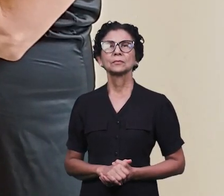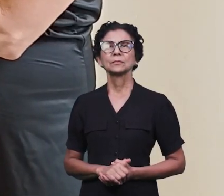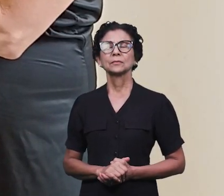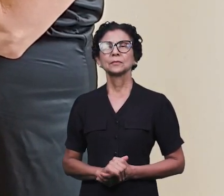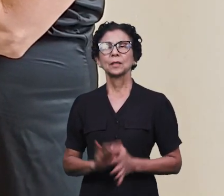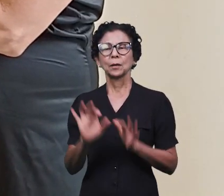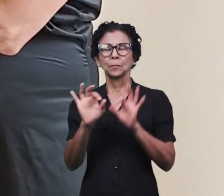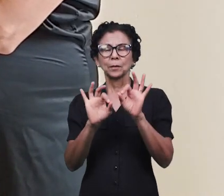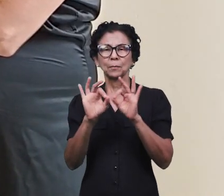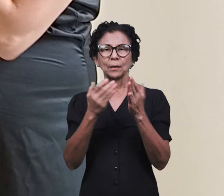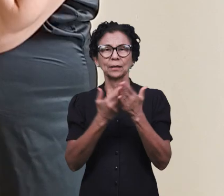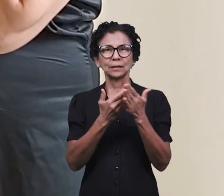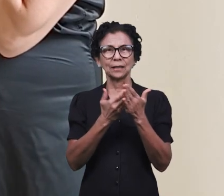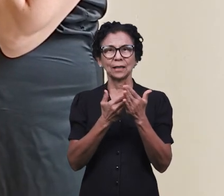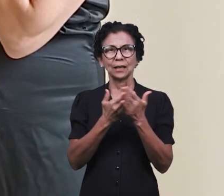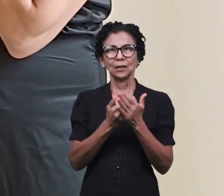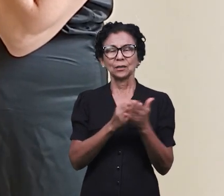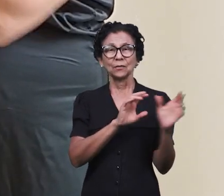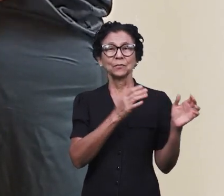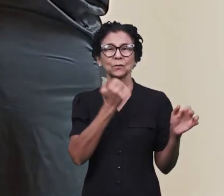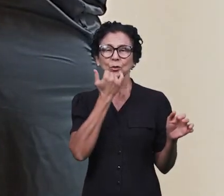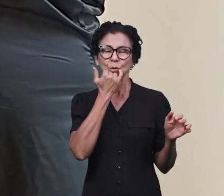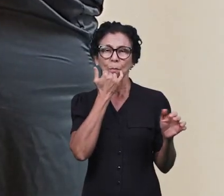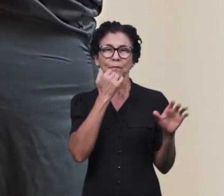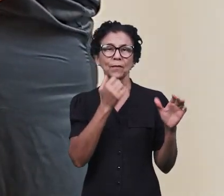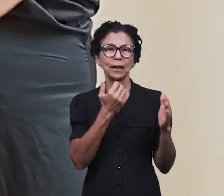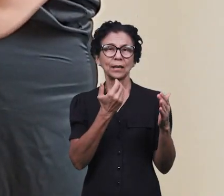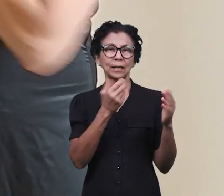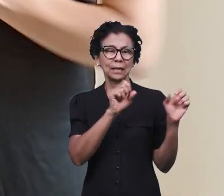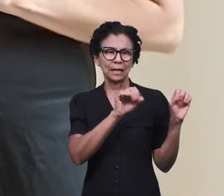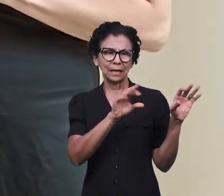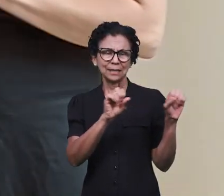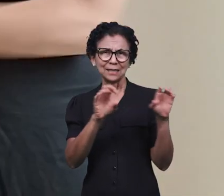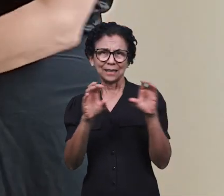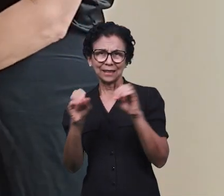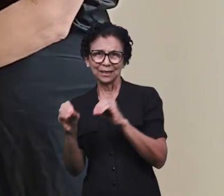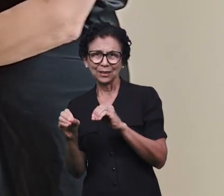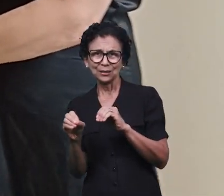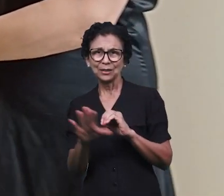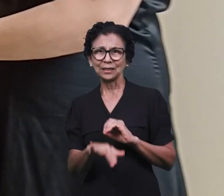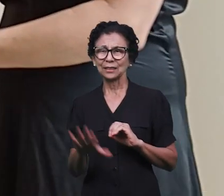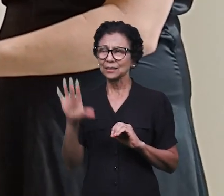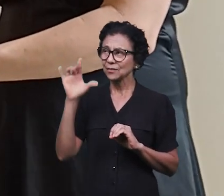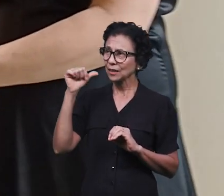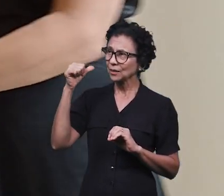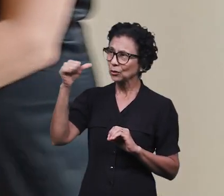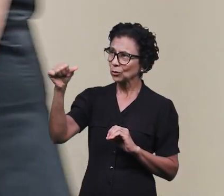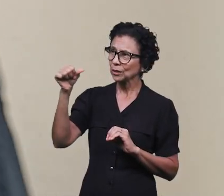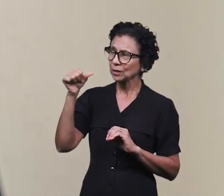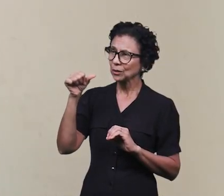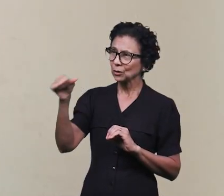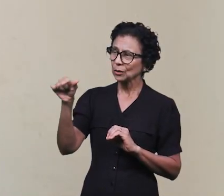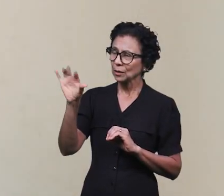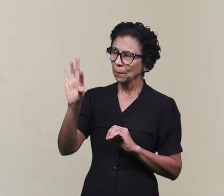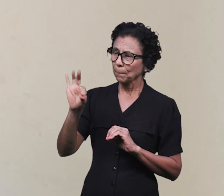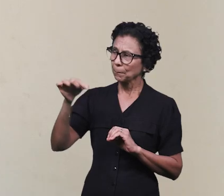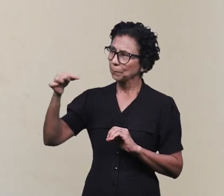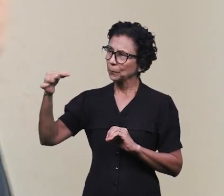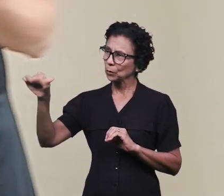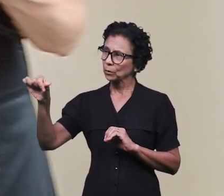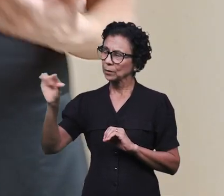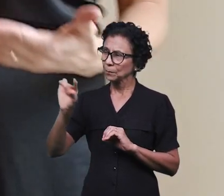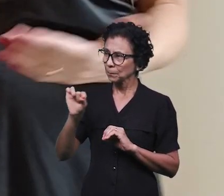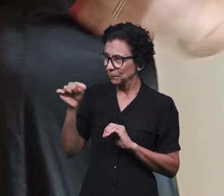contando a aula e ela vai colando. Aqui poderia ser azul. Então, recursos nós